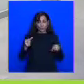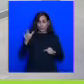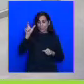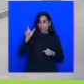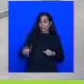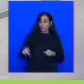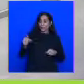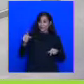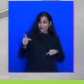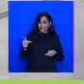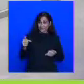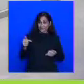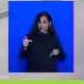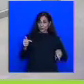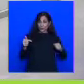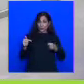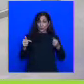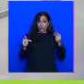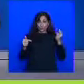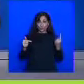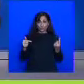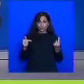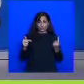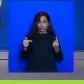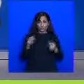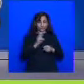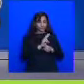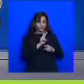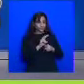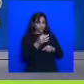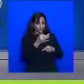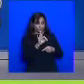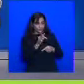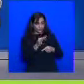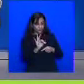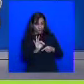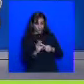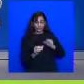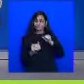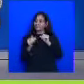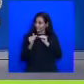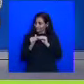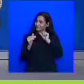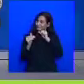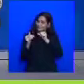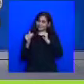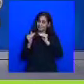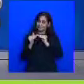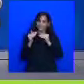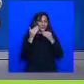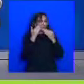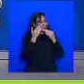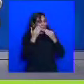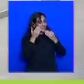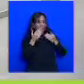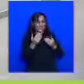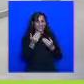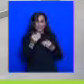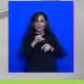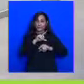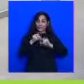E coluna 7, 1. Os auditores confirmam? Sim, confirmo. Sim, confirmo.